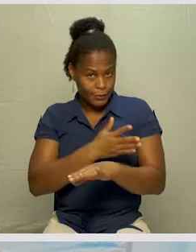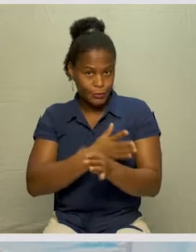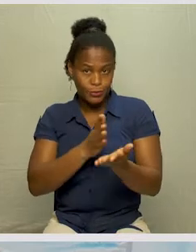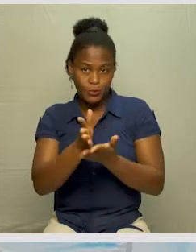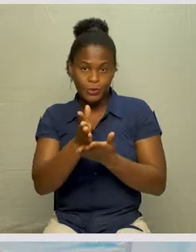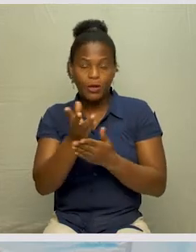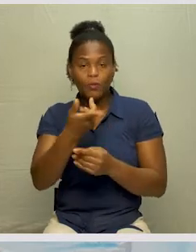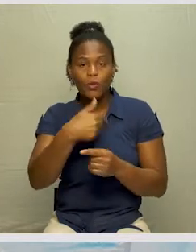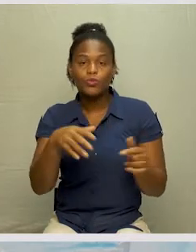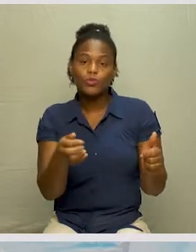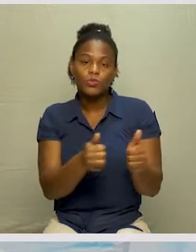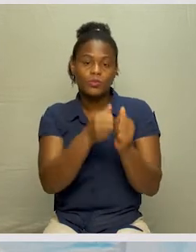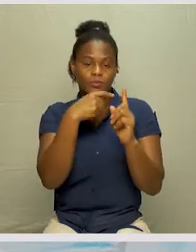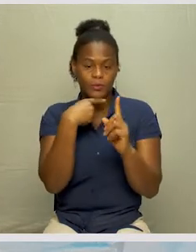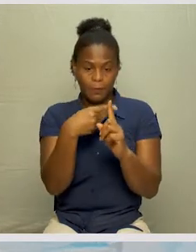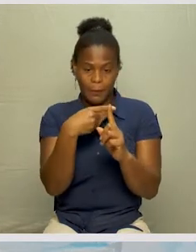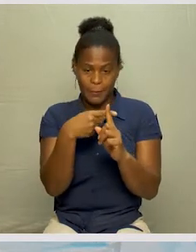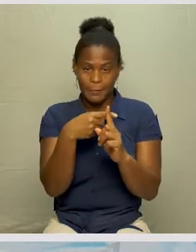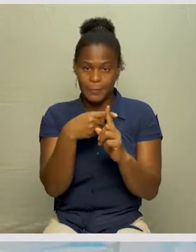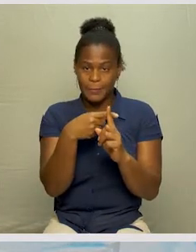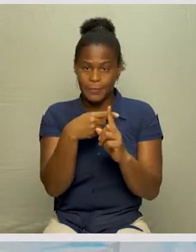prosseguir. Somando